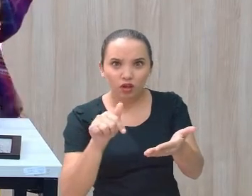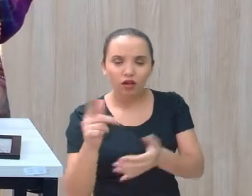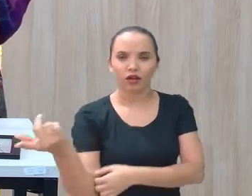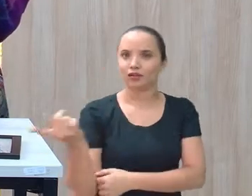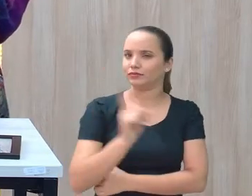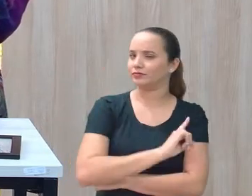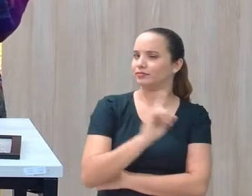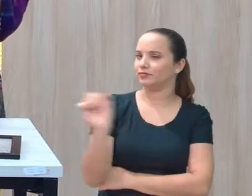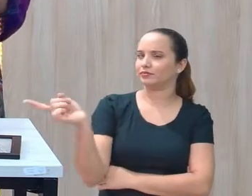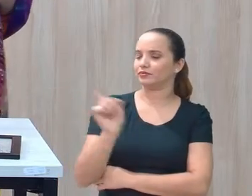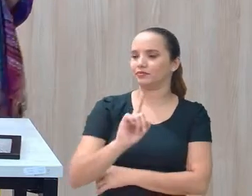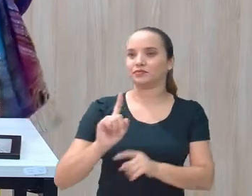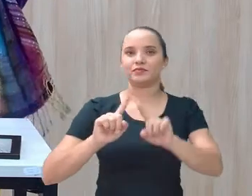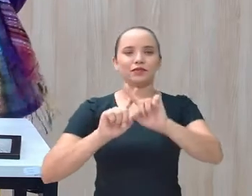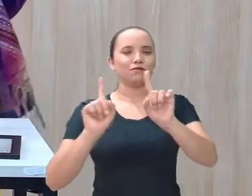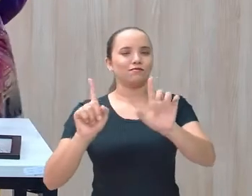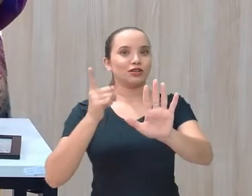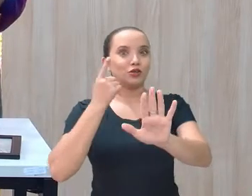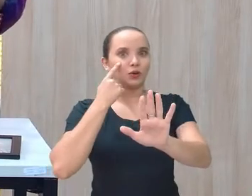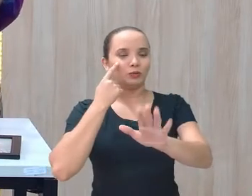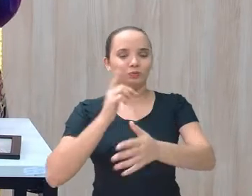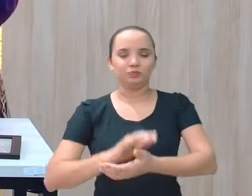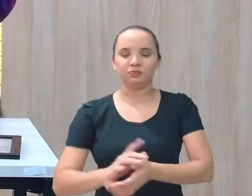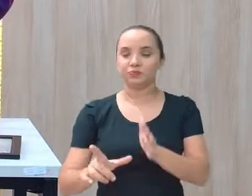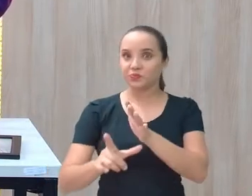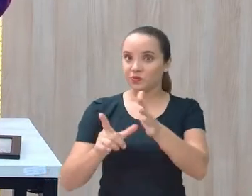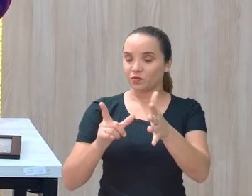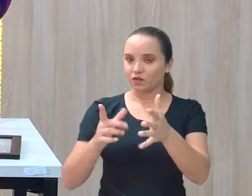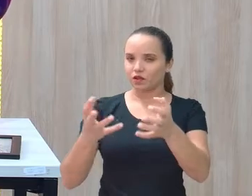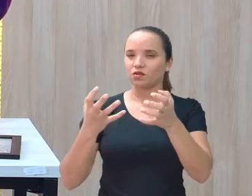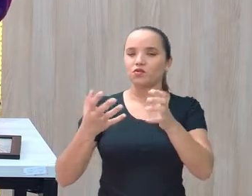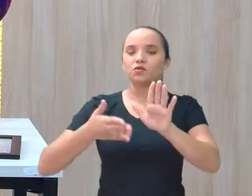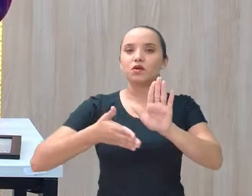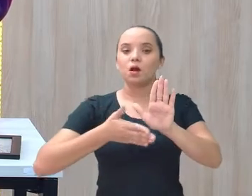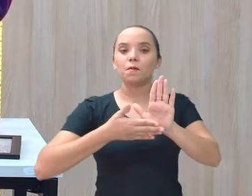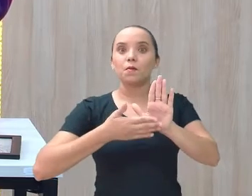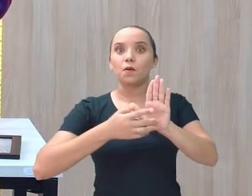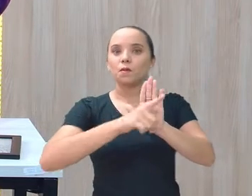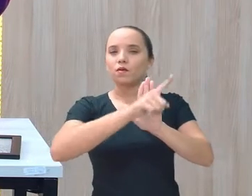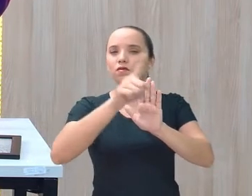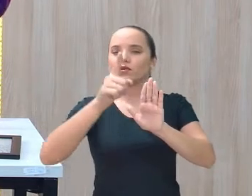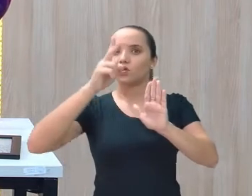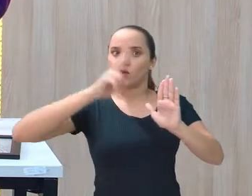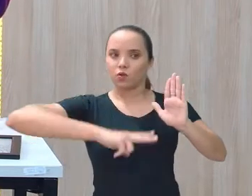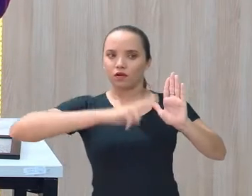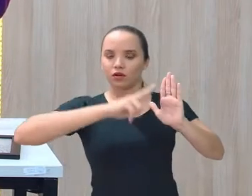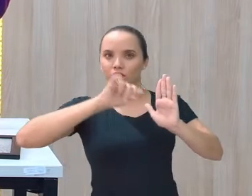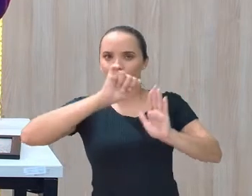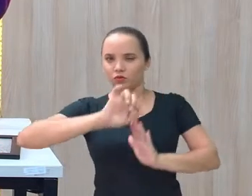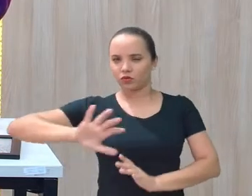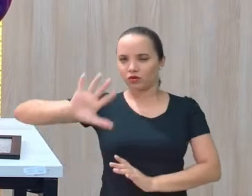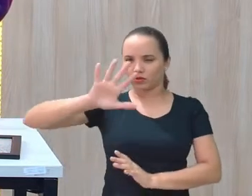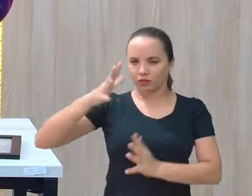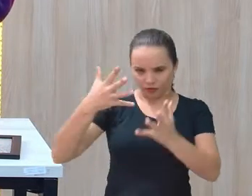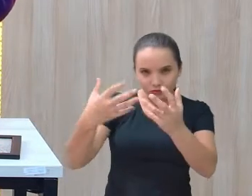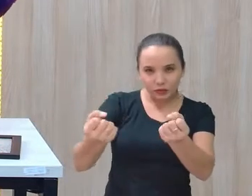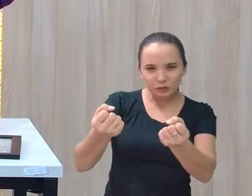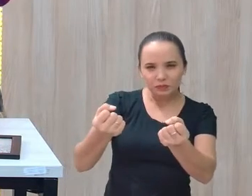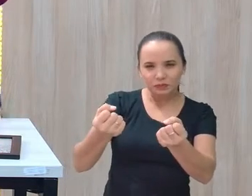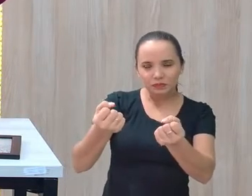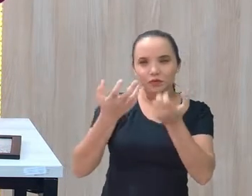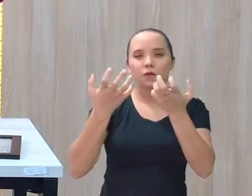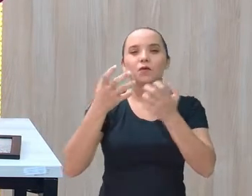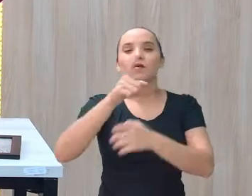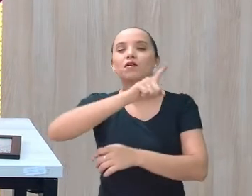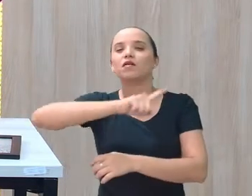Mas antes disso, vou propor a vocês uma leitura de imagem. Vamos ler essa imagem? Quero que